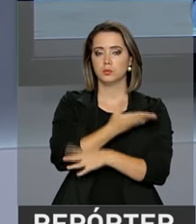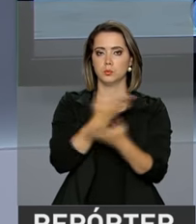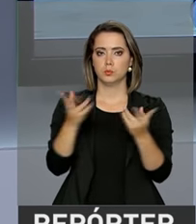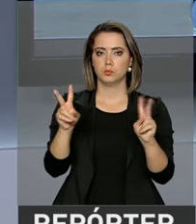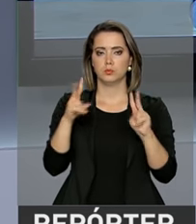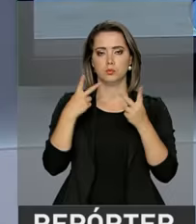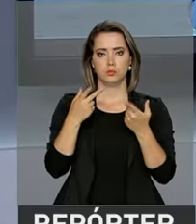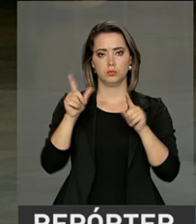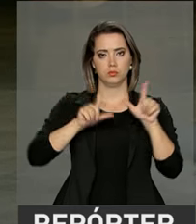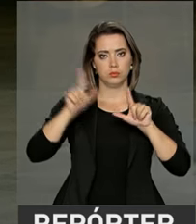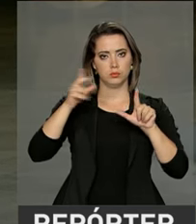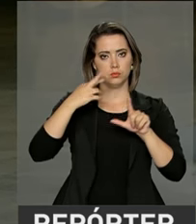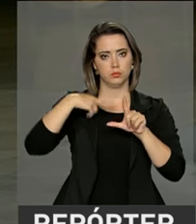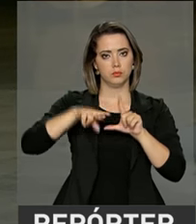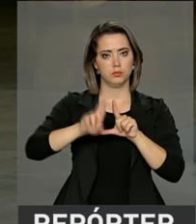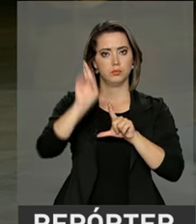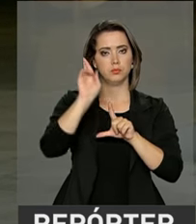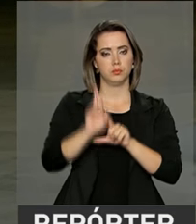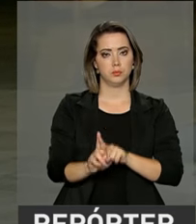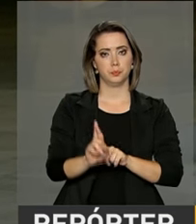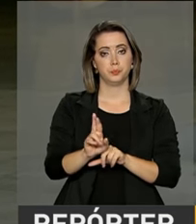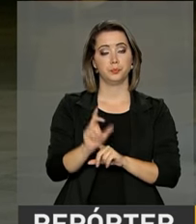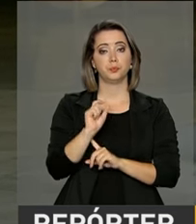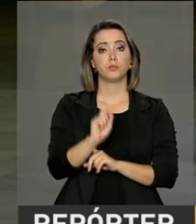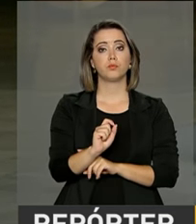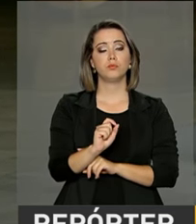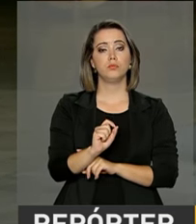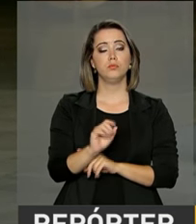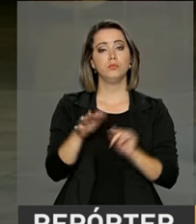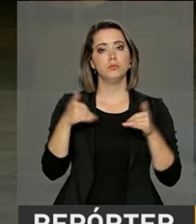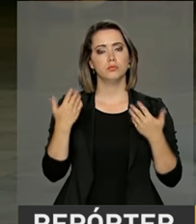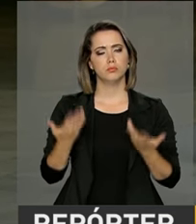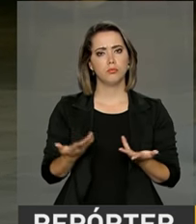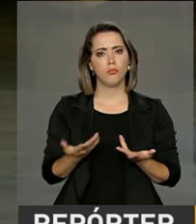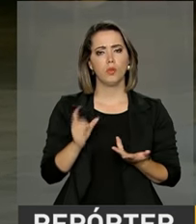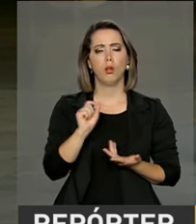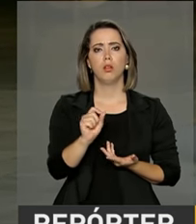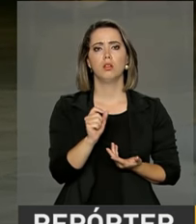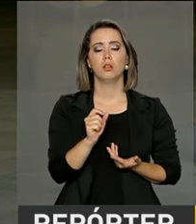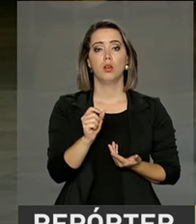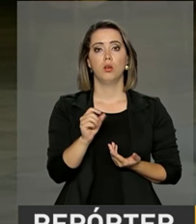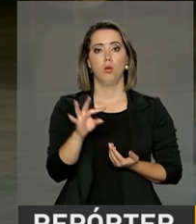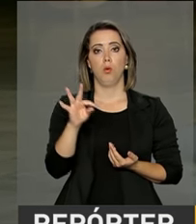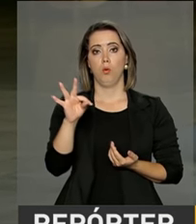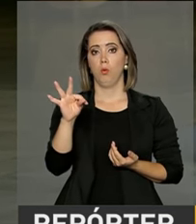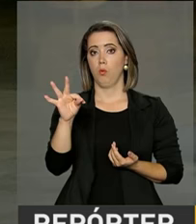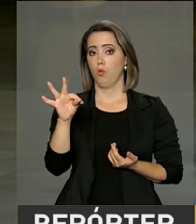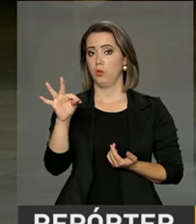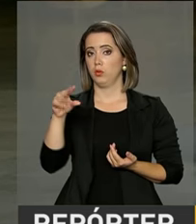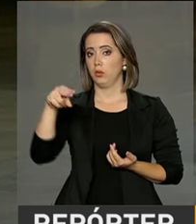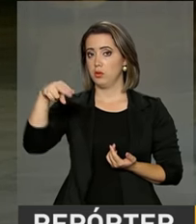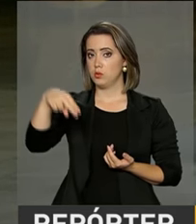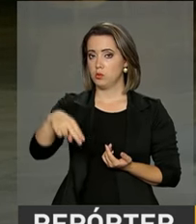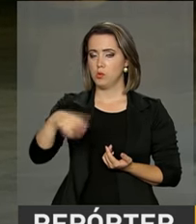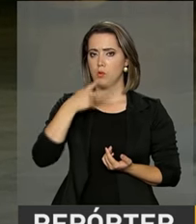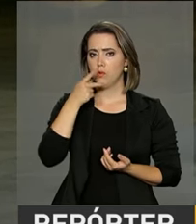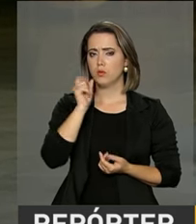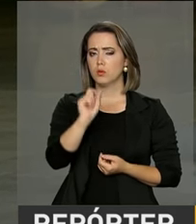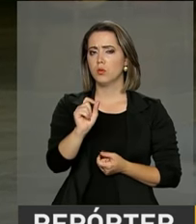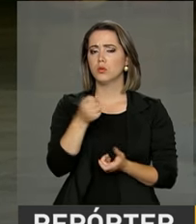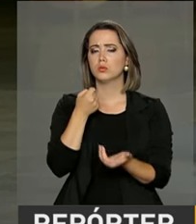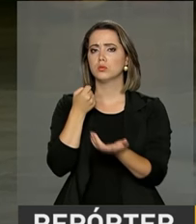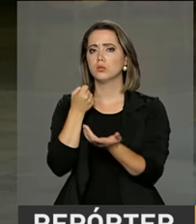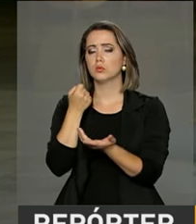Boa tarde a todos que nos assistem na TV NBR. Olha, Roberto, segundo o Tesouro Nacional, que opera os títulos